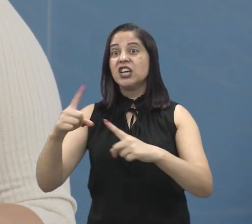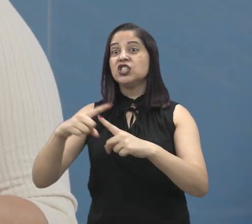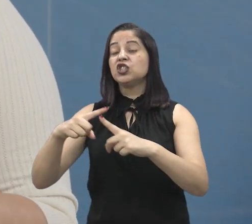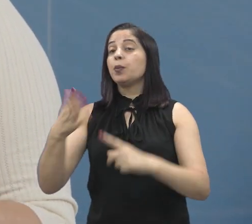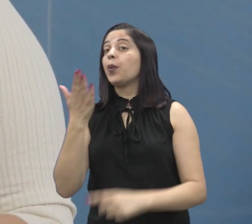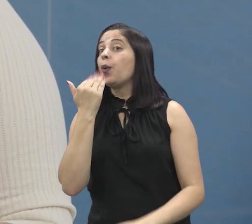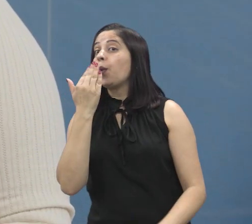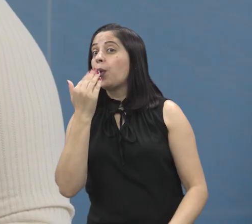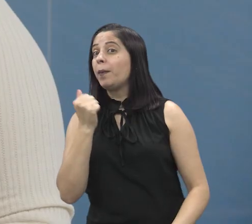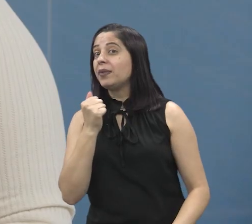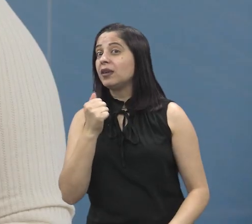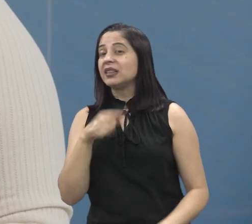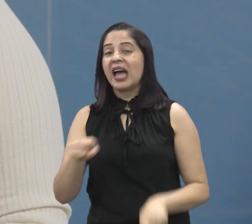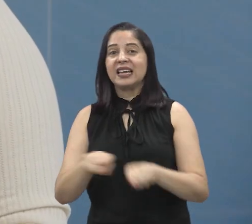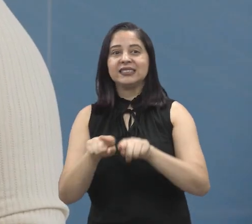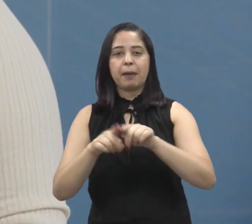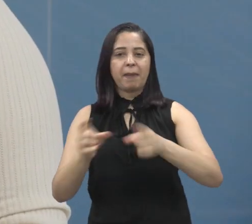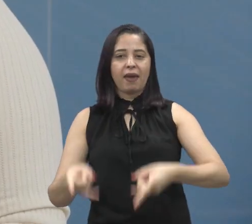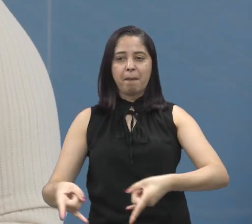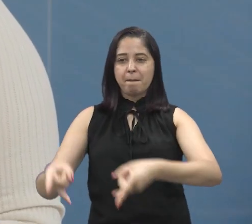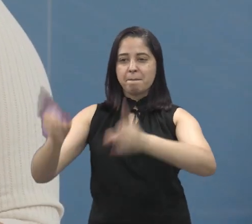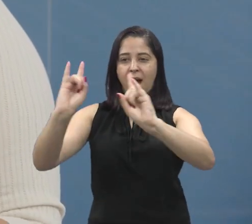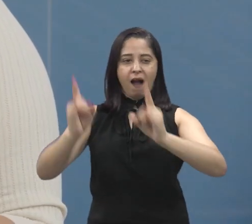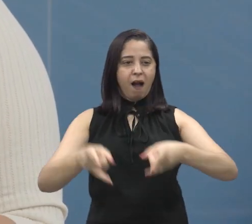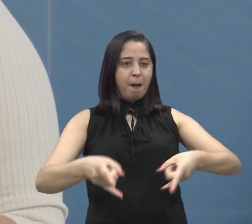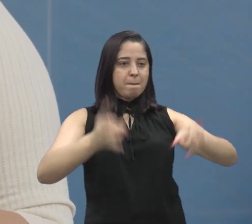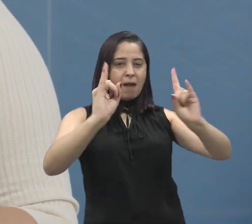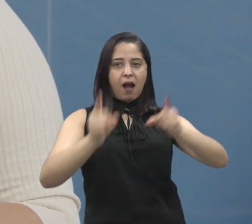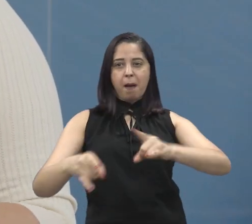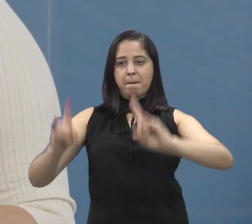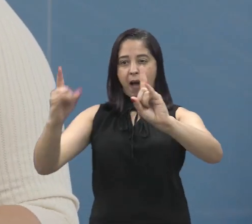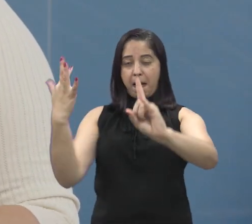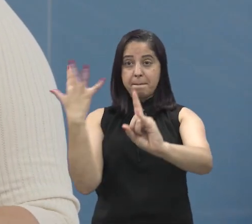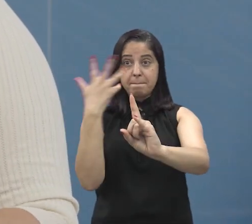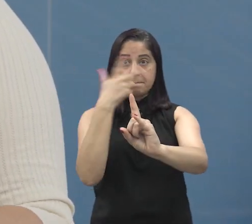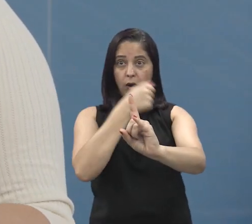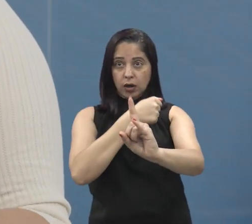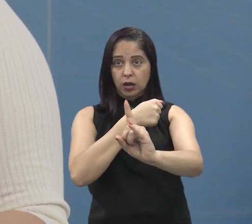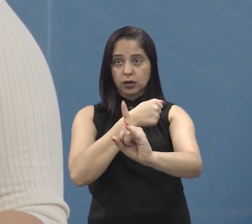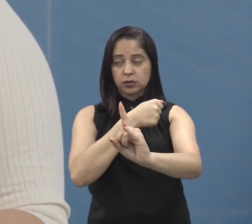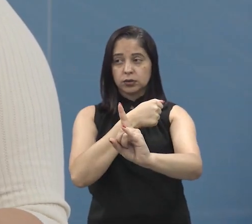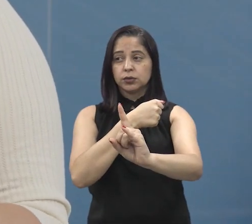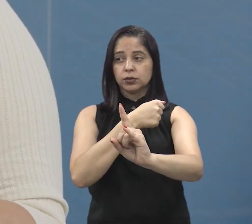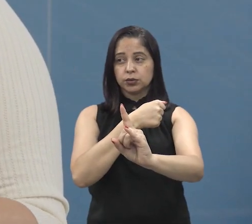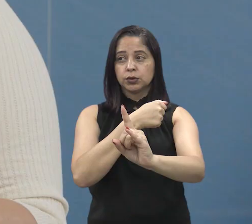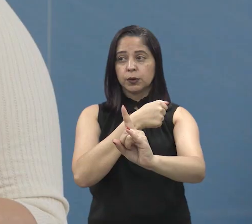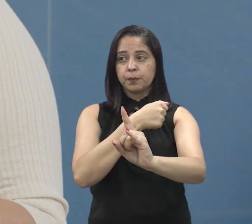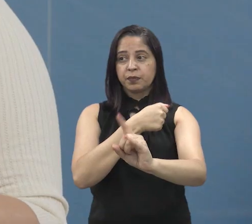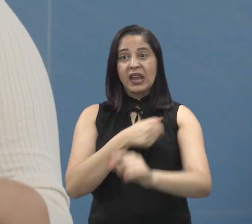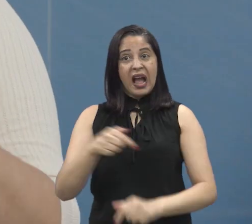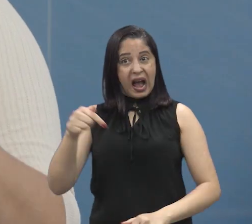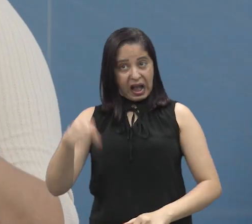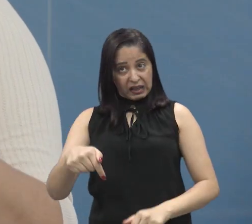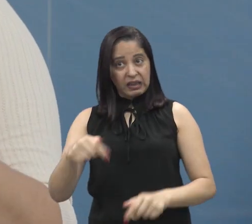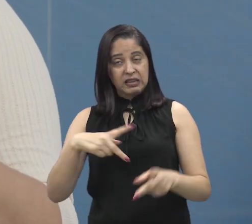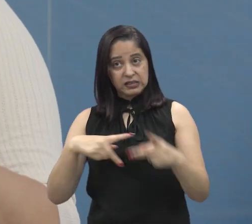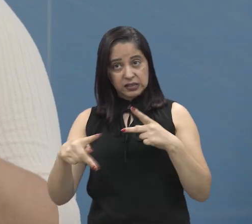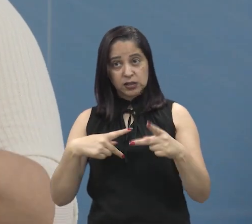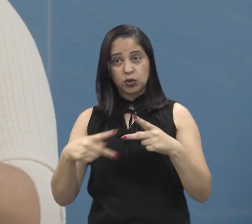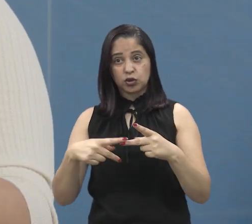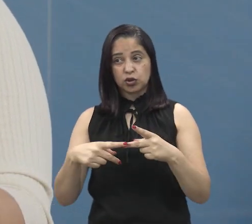saúde, o turismo cultural. São José dos Campos hoje é uma referência na região para o turismo